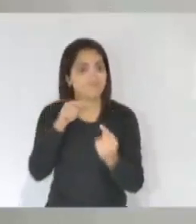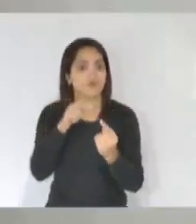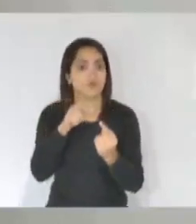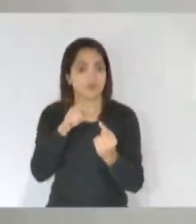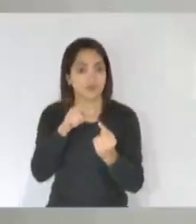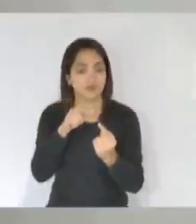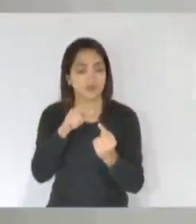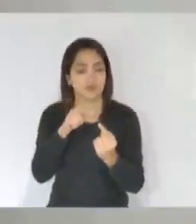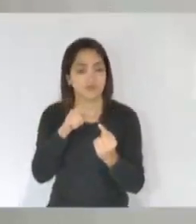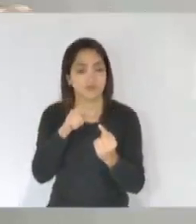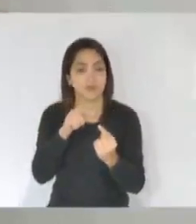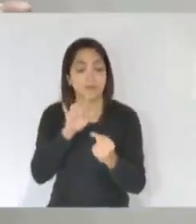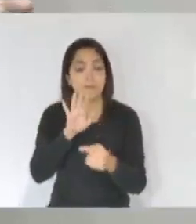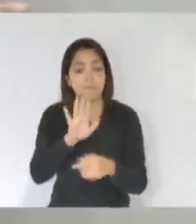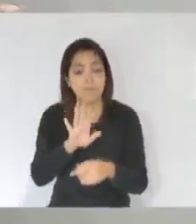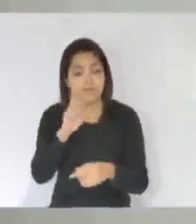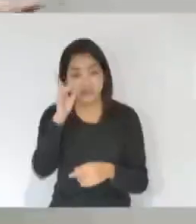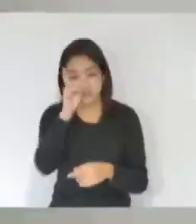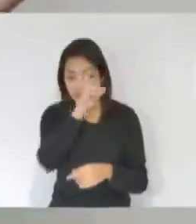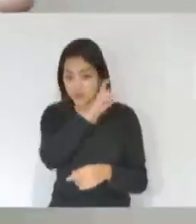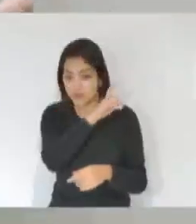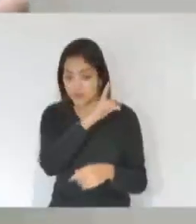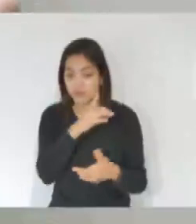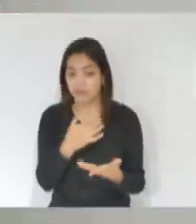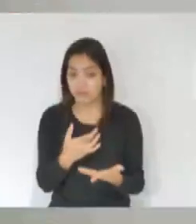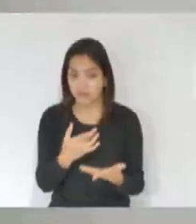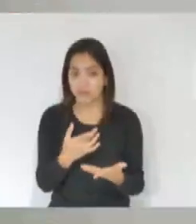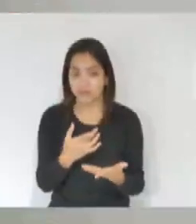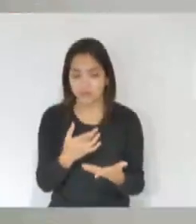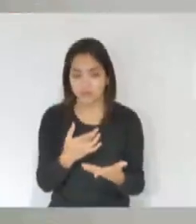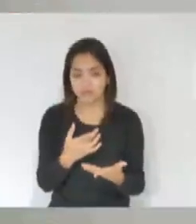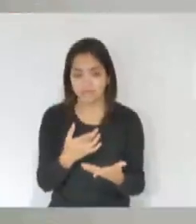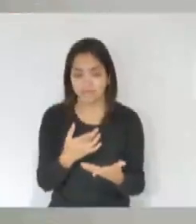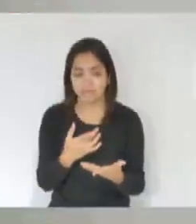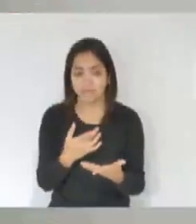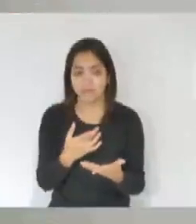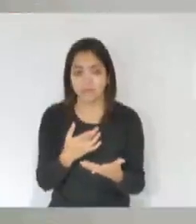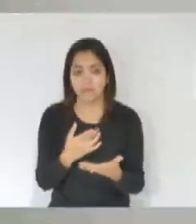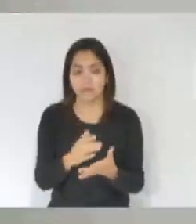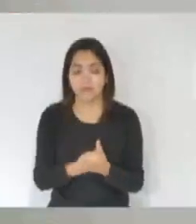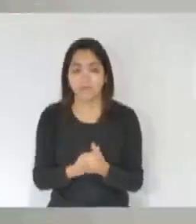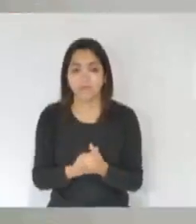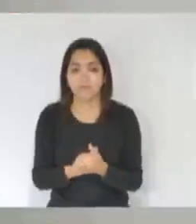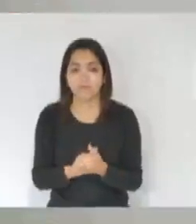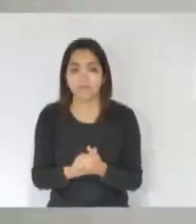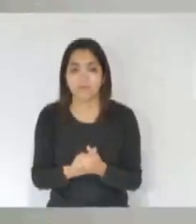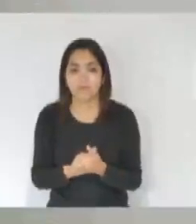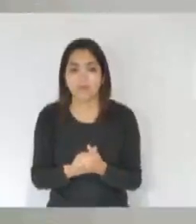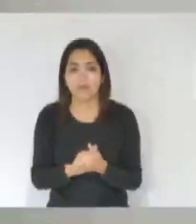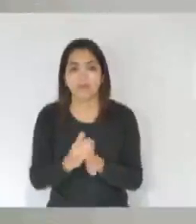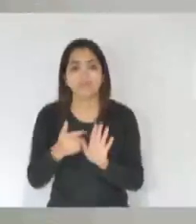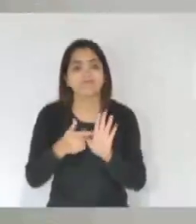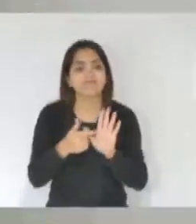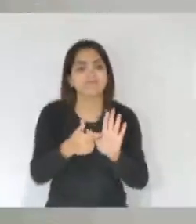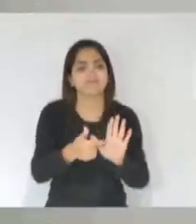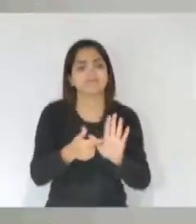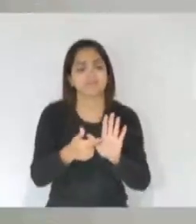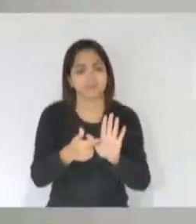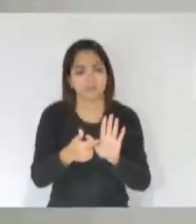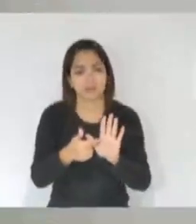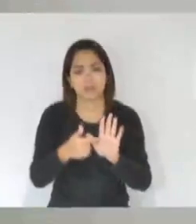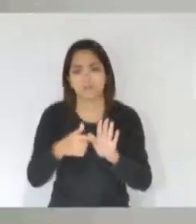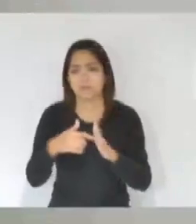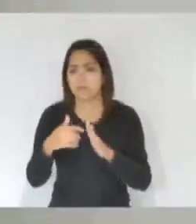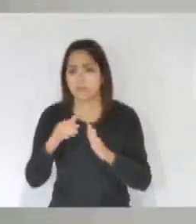a gente sabe que dificilmente alguma coisa disso vai vir à tona. Ninguém vai